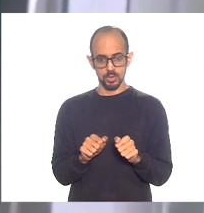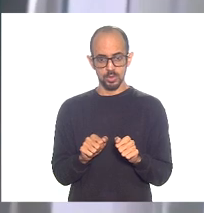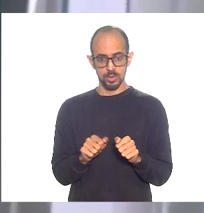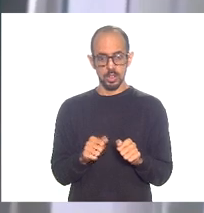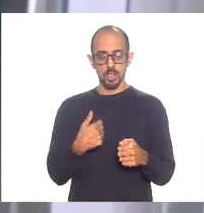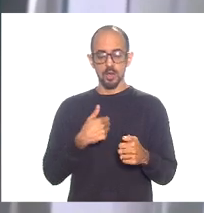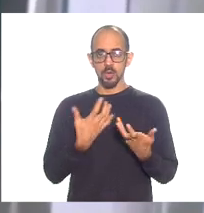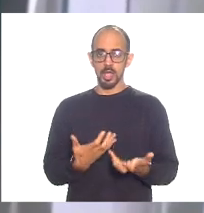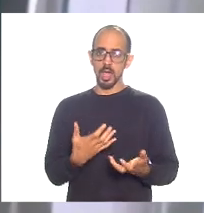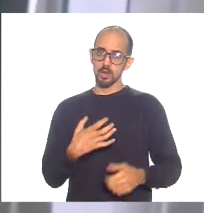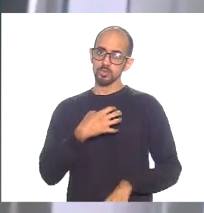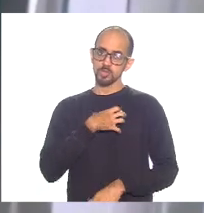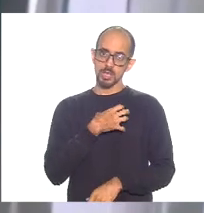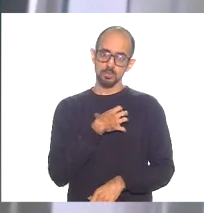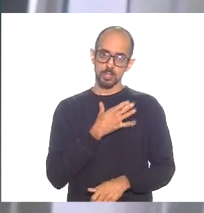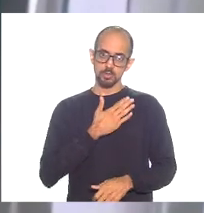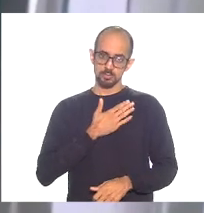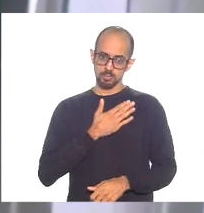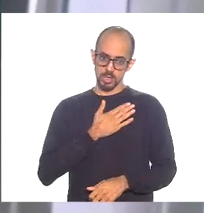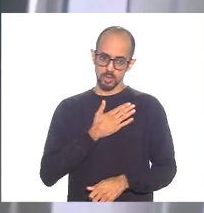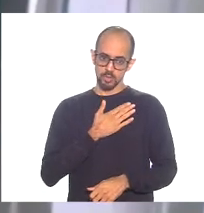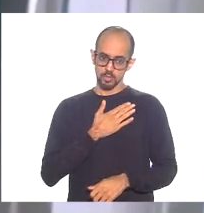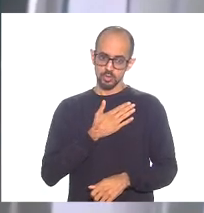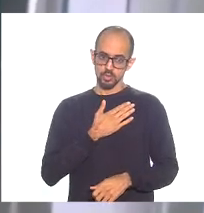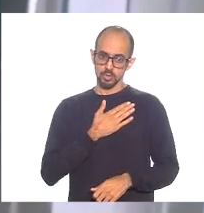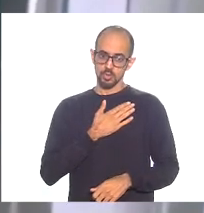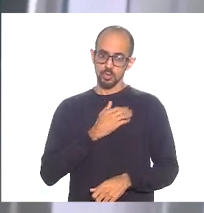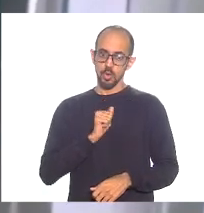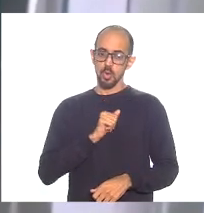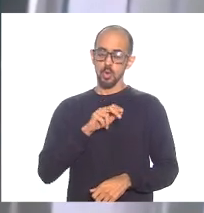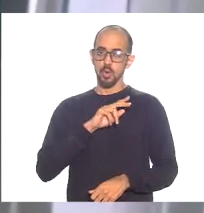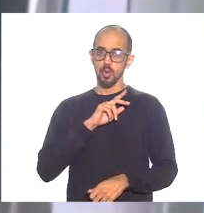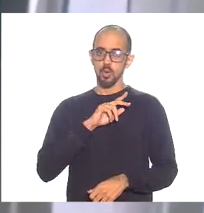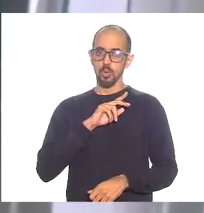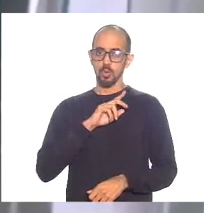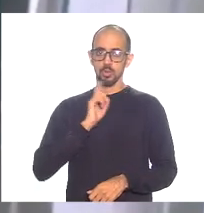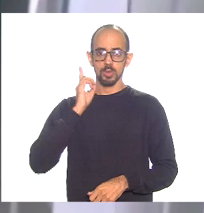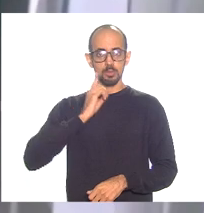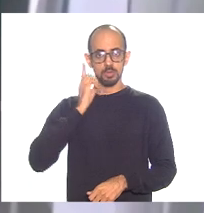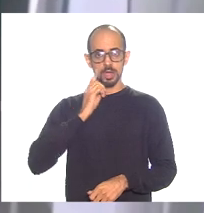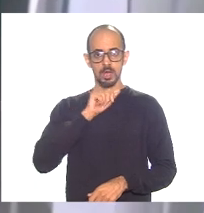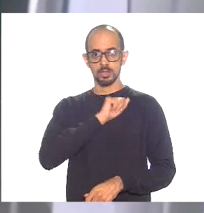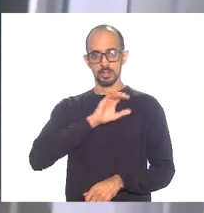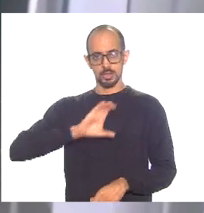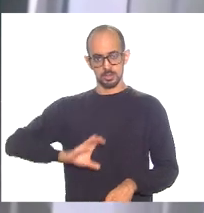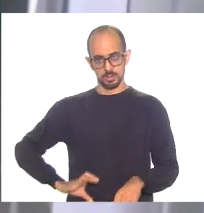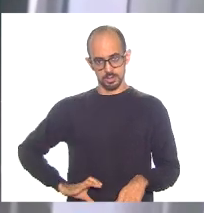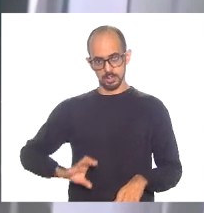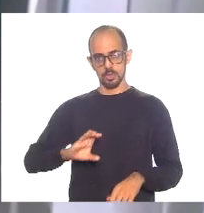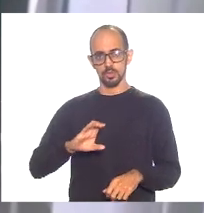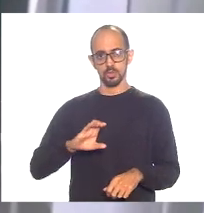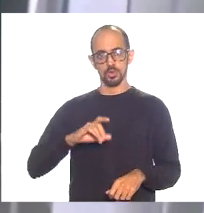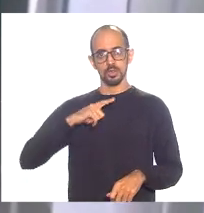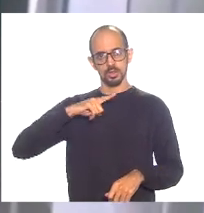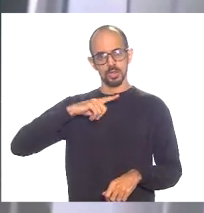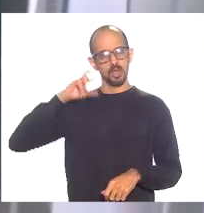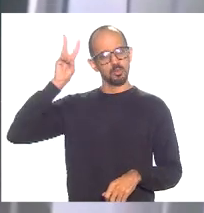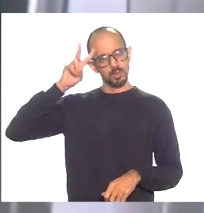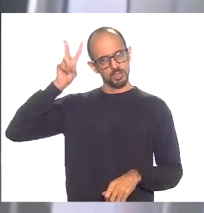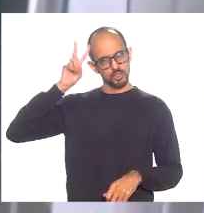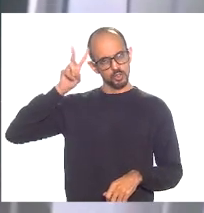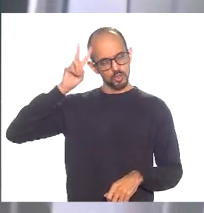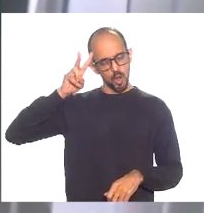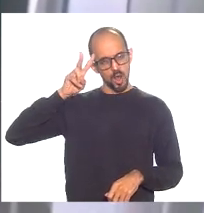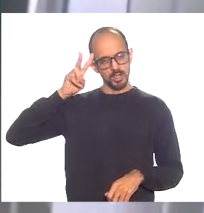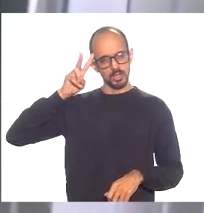me solidarizar com o deputado André Siciliano, né? Deputado André Siciliano tem um histórico de dirigir essa